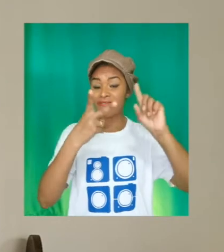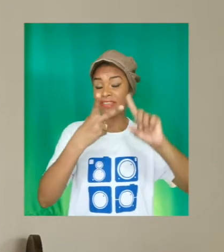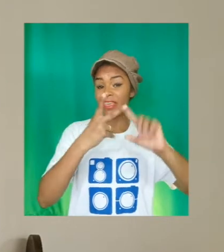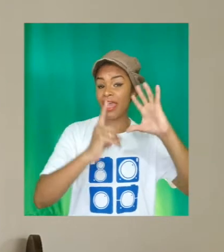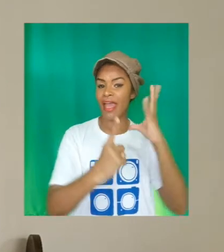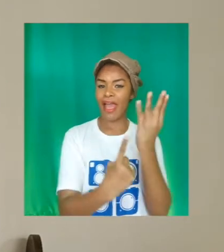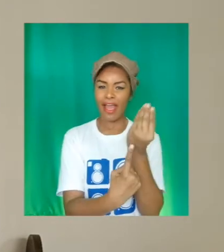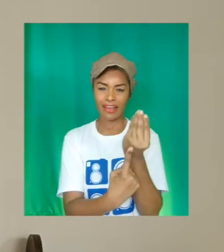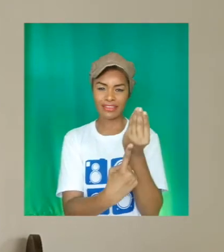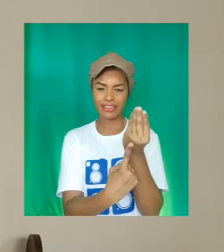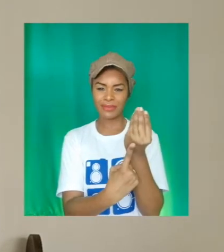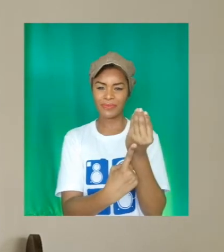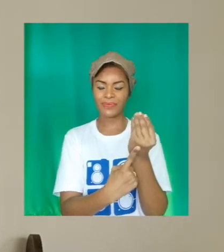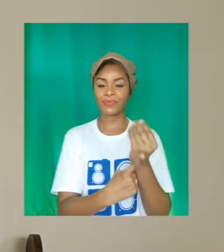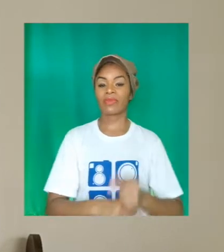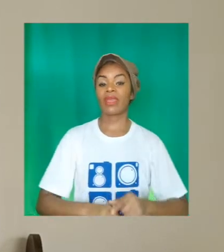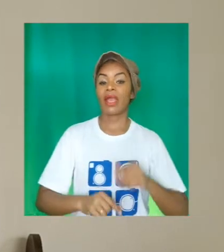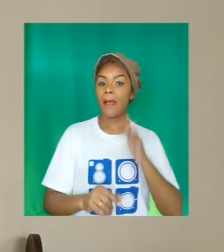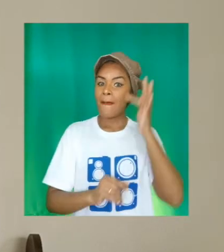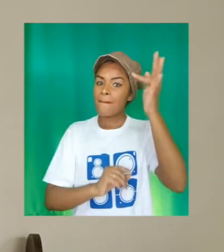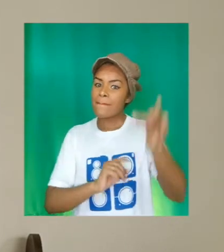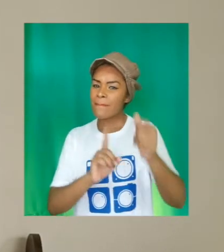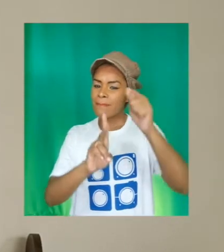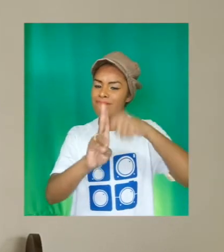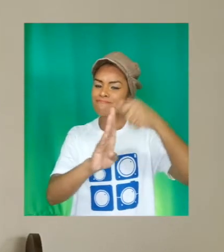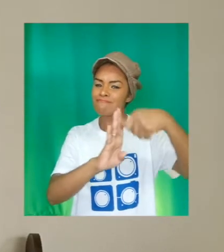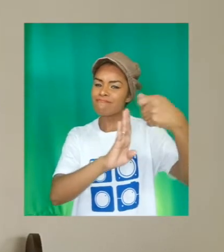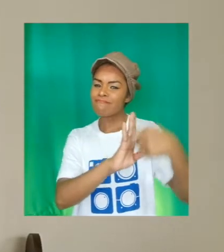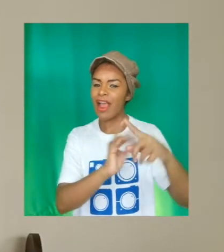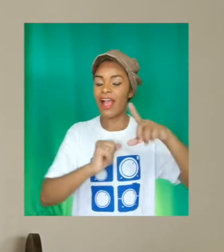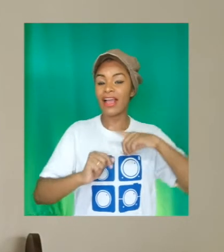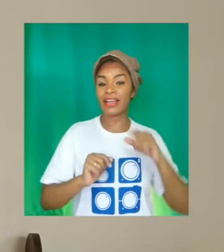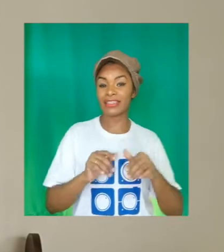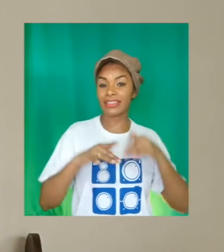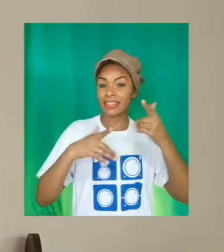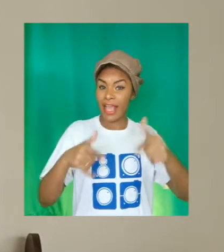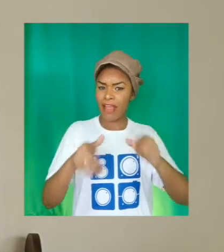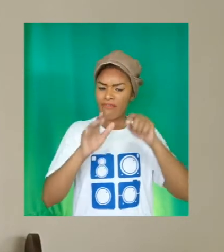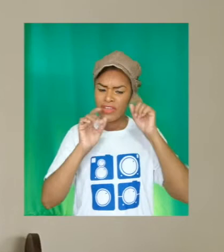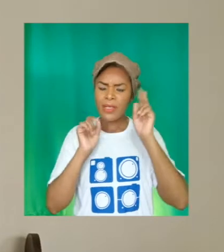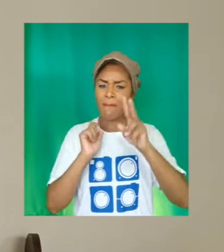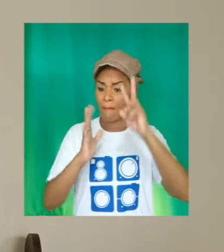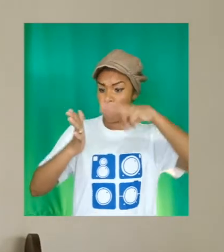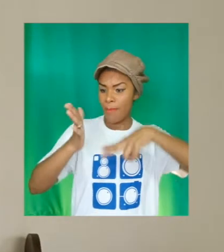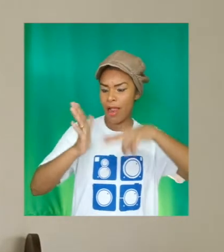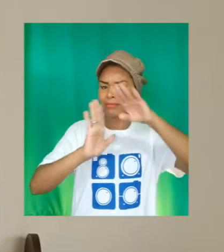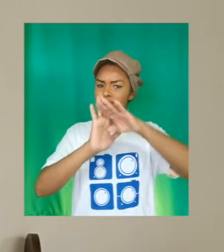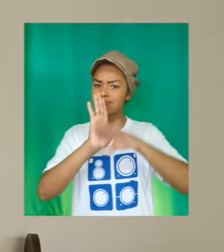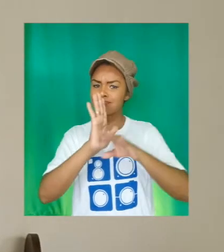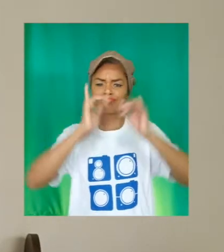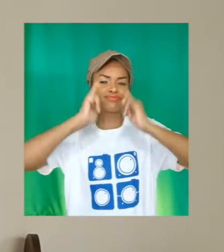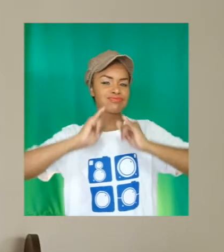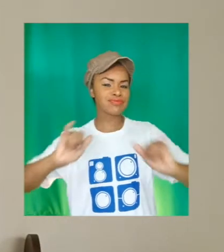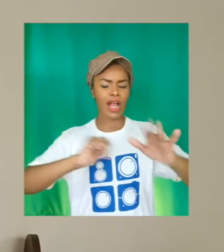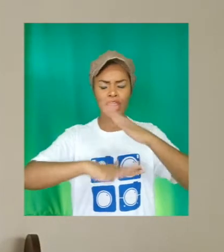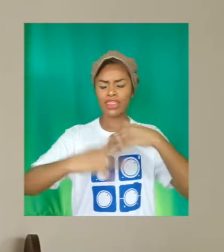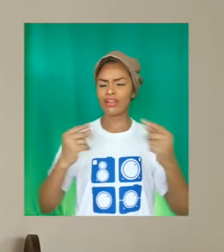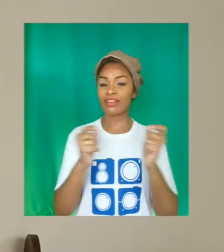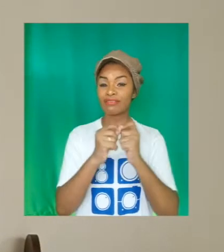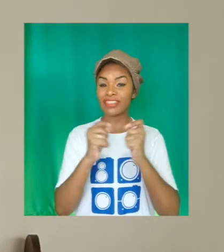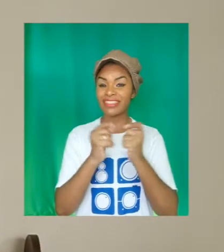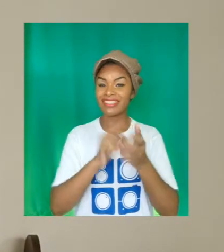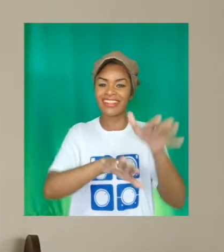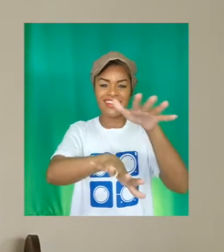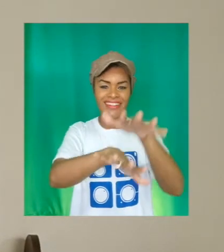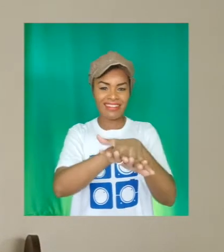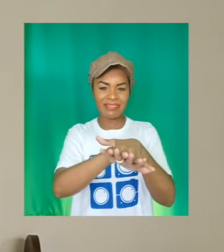da fotografia e das artes. Durante os próximos meses, acompanhe aqui a